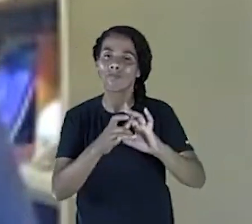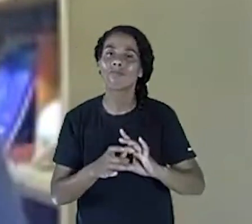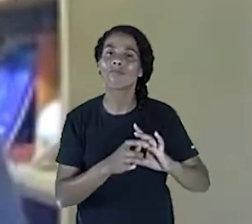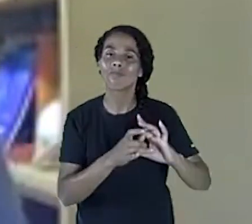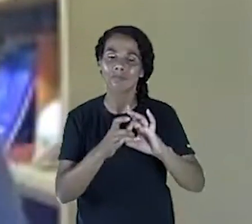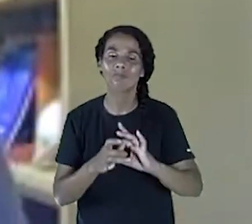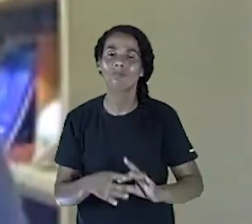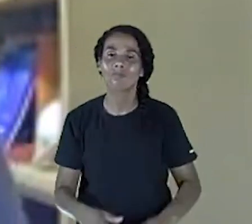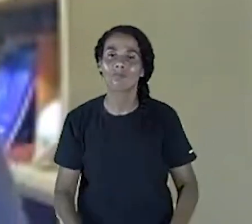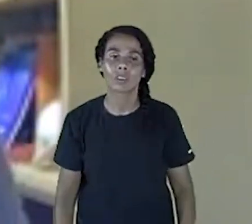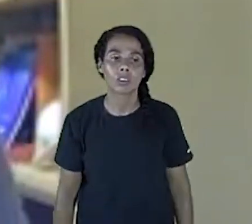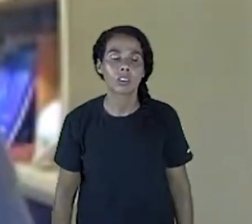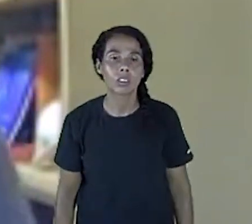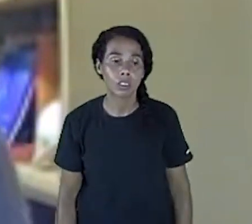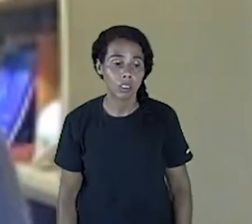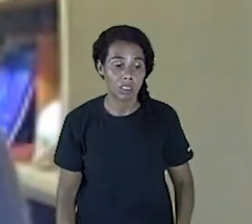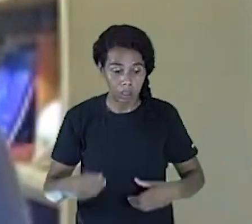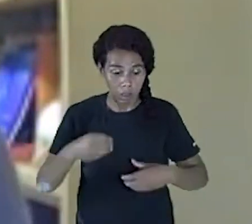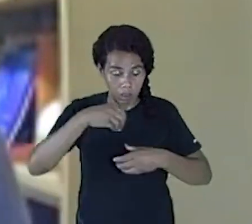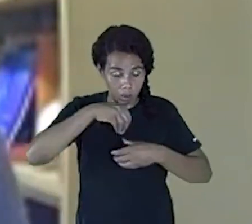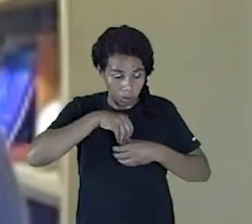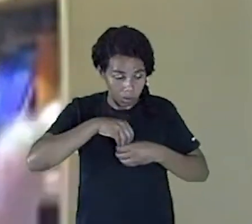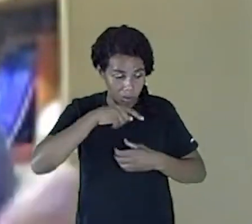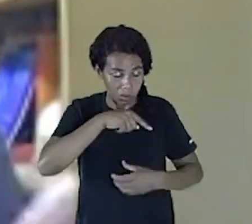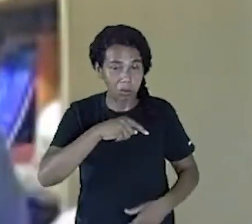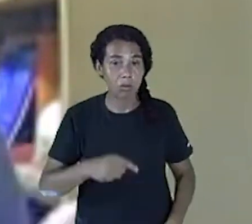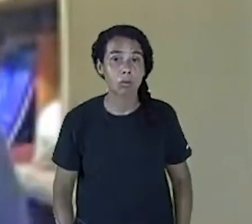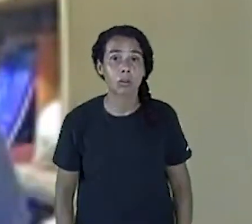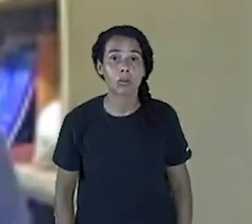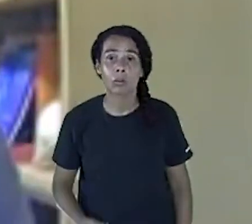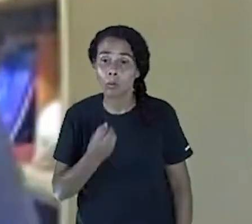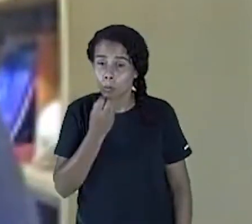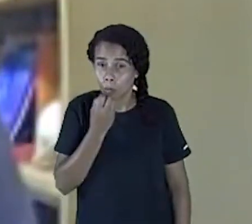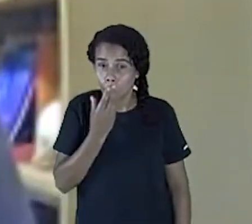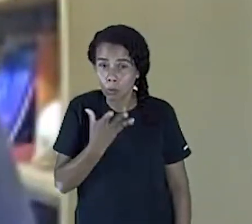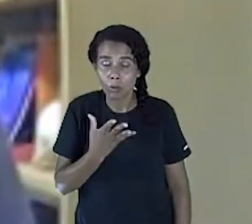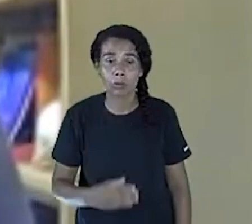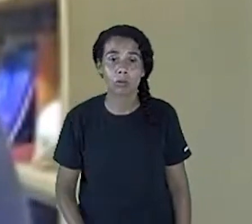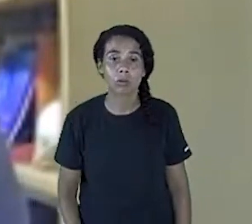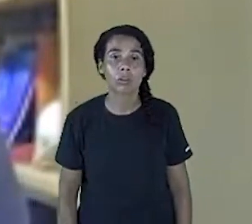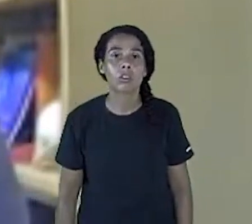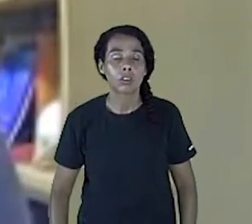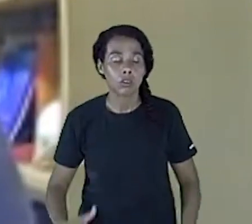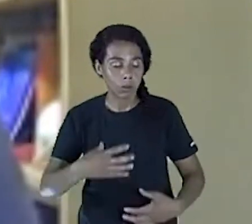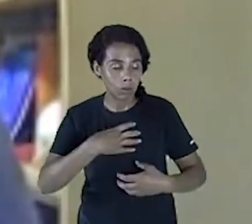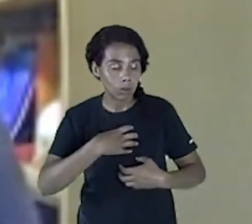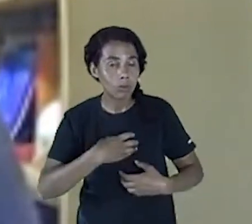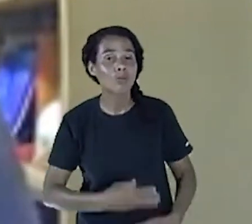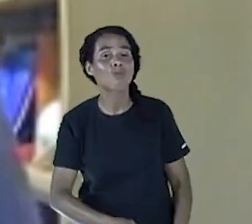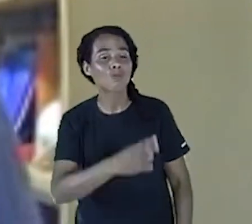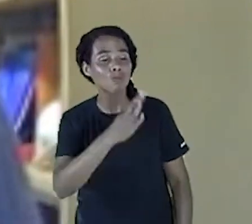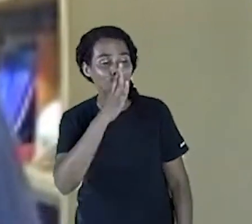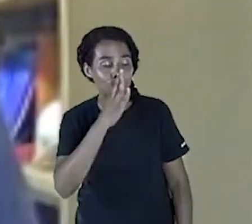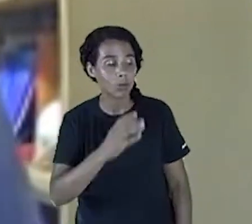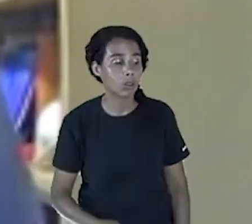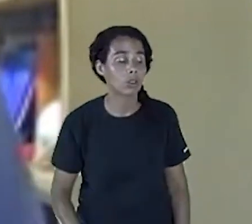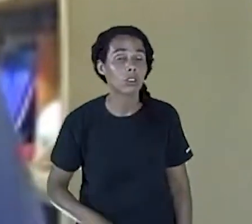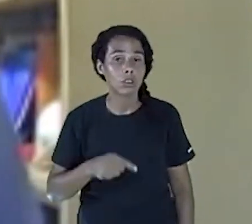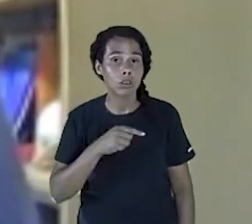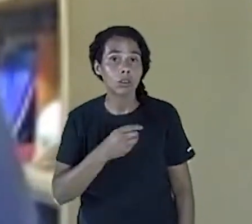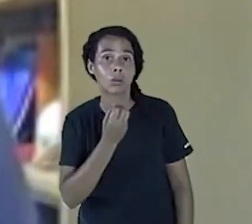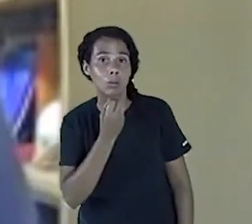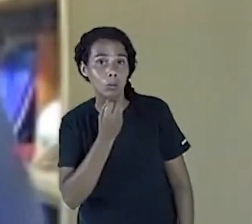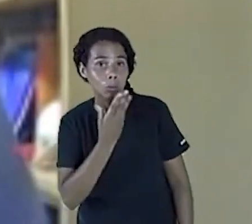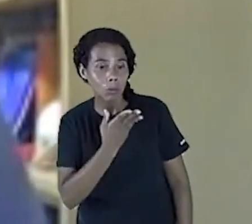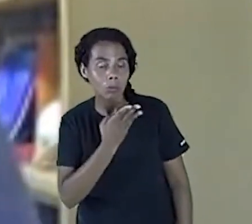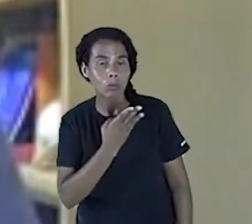grande, é imenso, né? A minha admiração vem para essa pessoa que é mais do que o Gilberto, é mais do que um parceiro, é mais do que